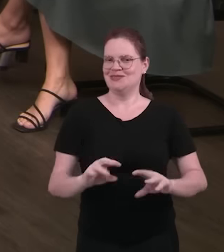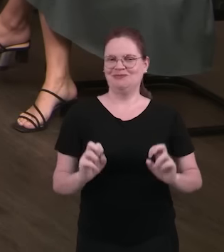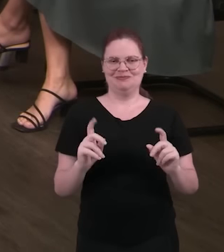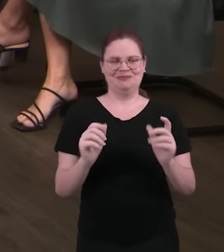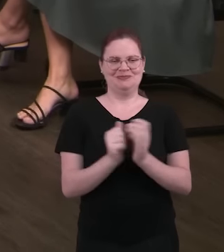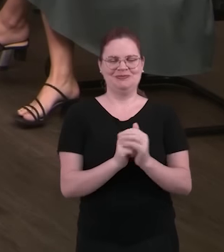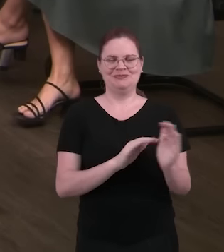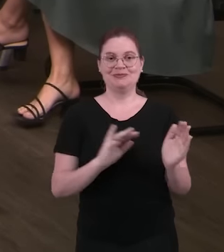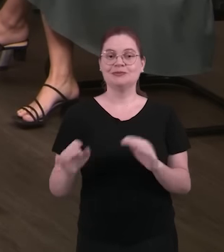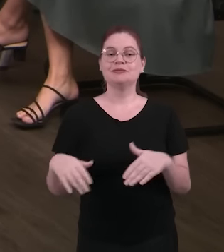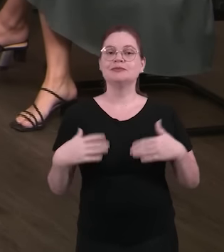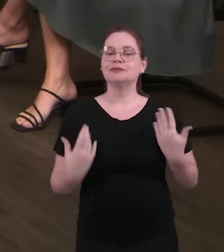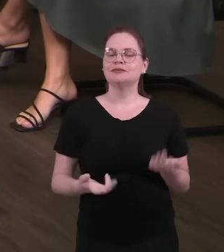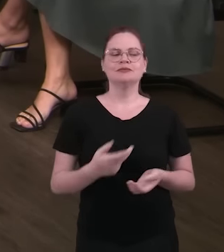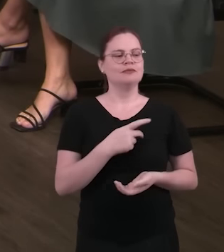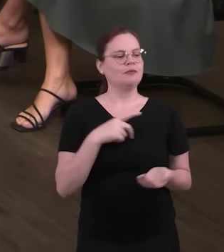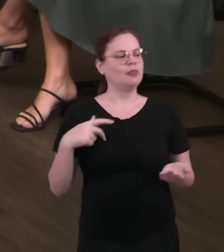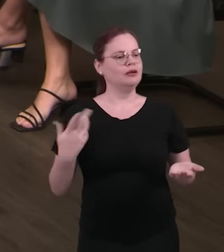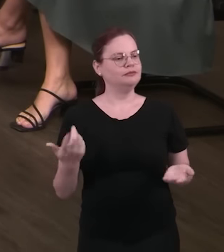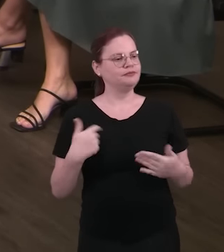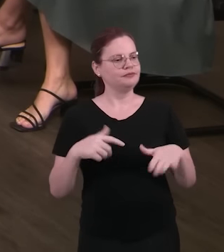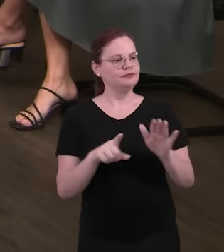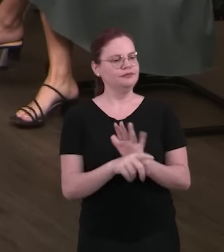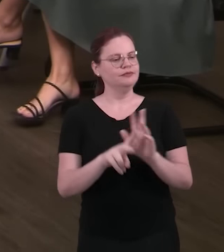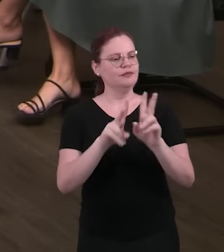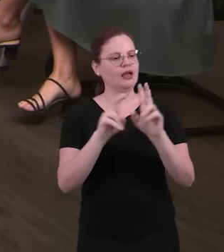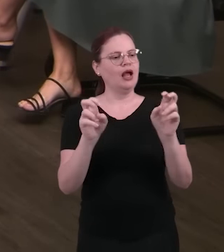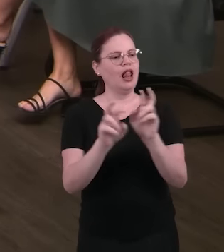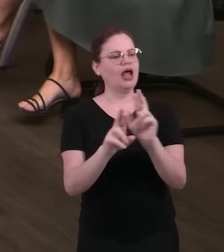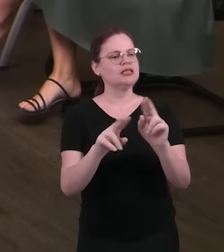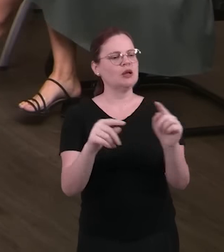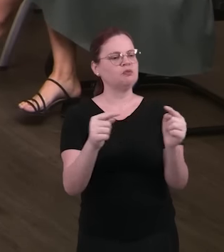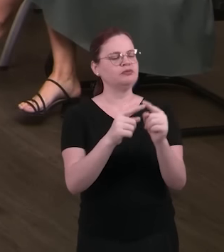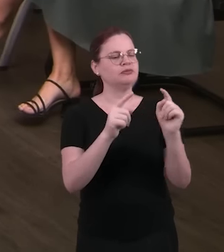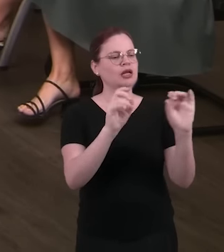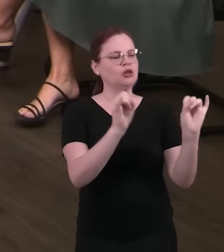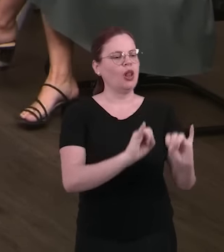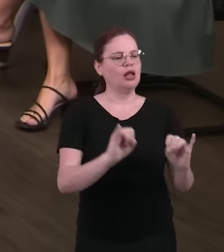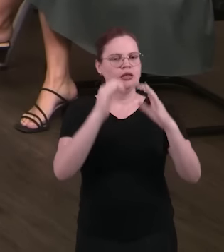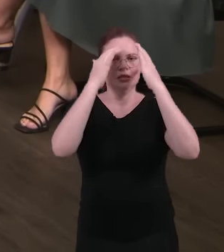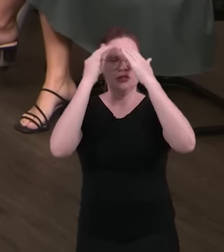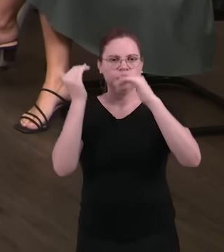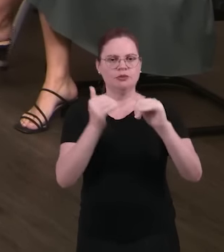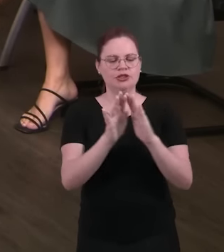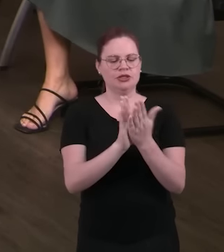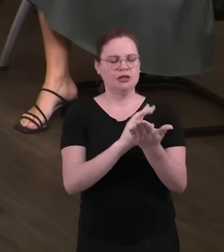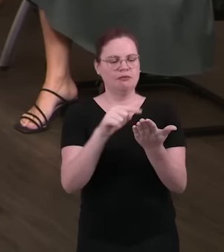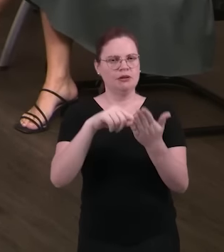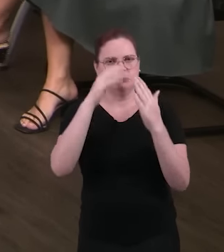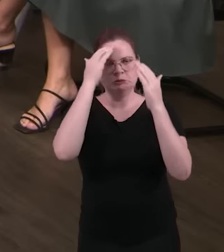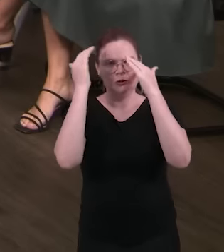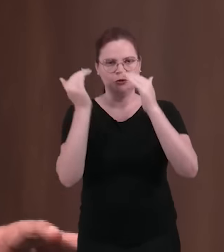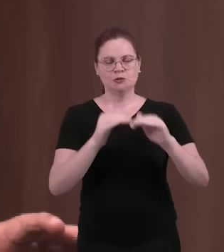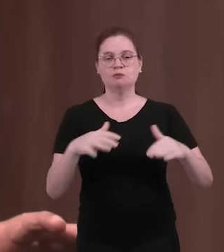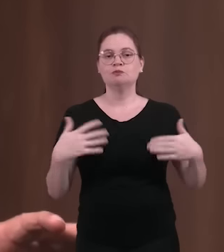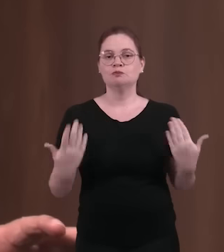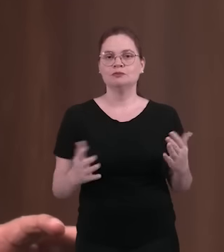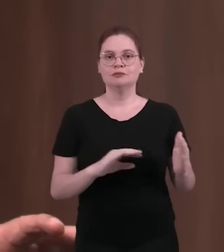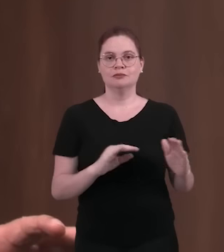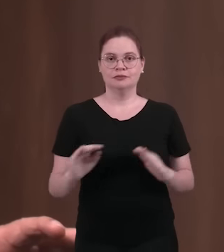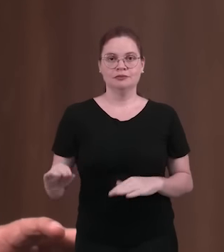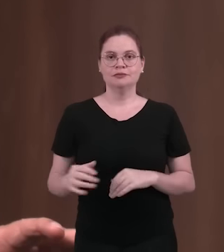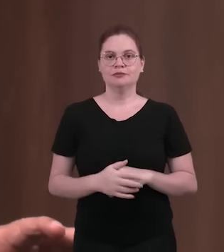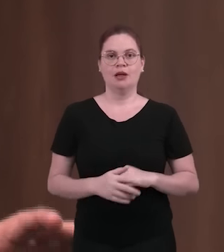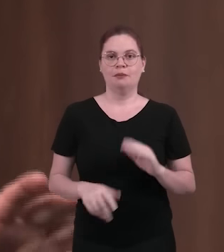Tarcísio, a pergunta dela pede para fazer essa relação entre idolatria e desobediência à palavra. Então, primeiramente, o